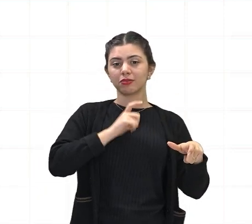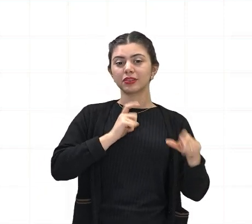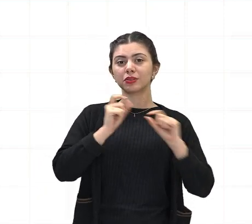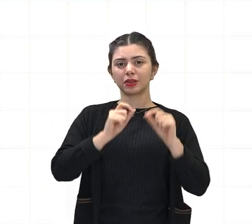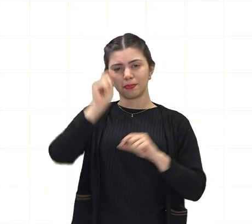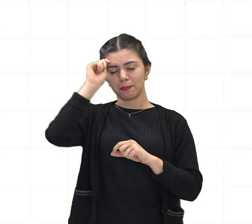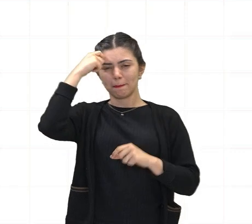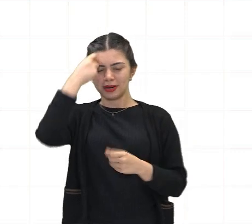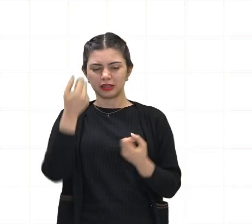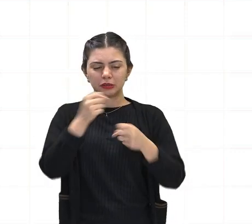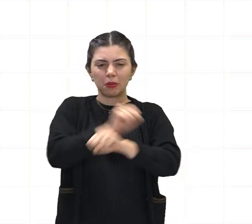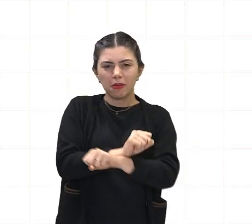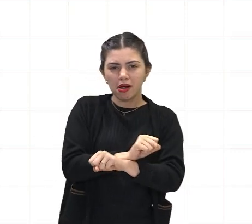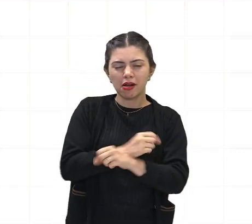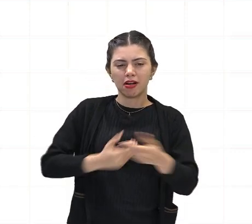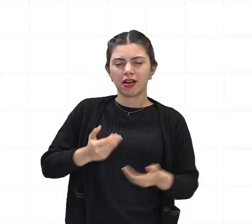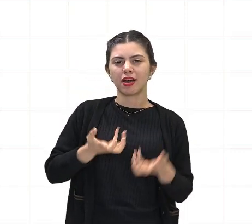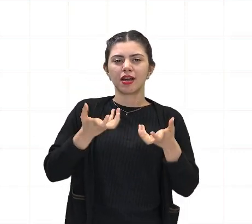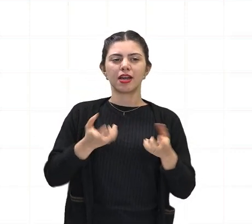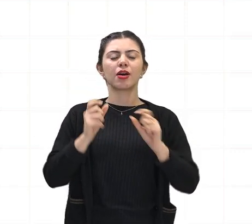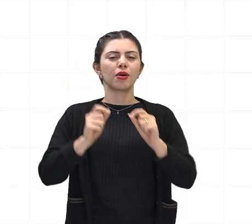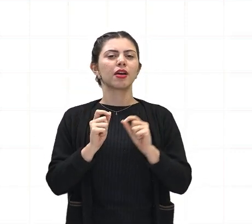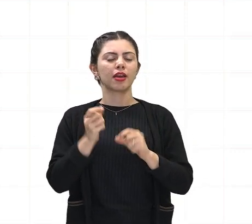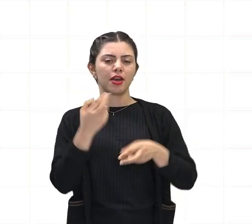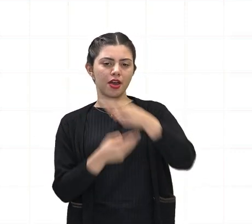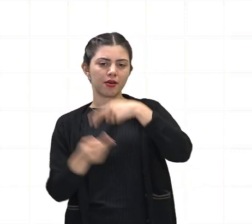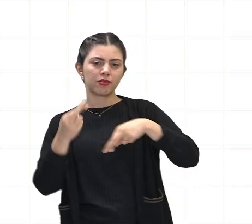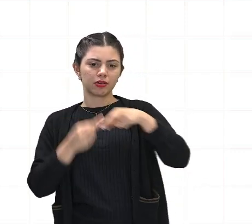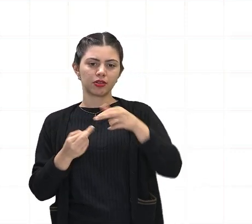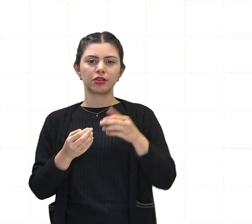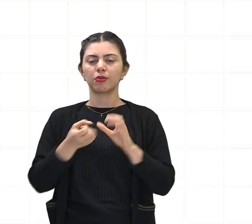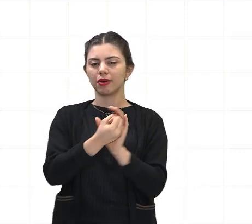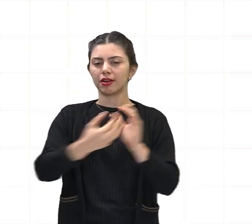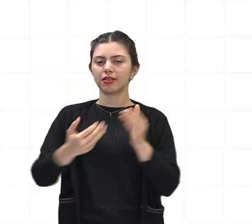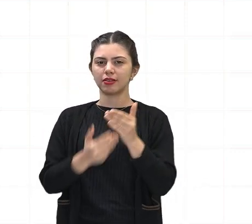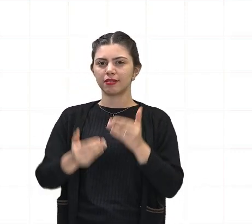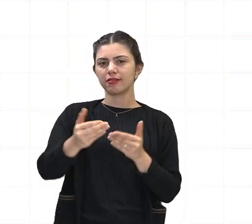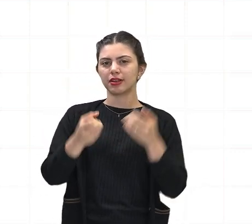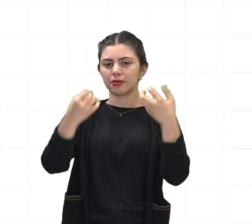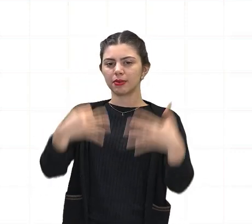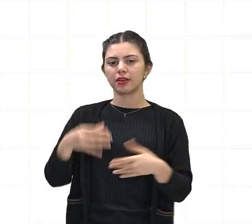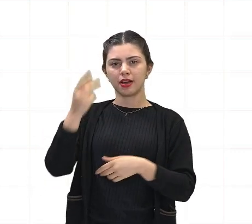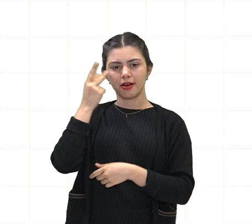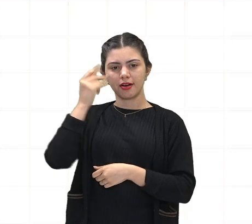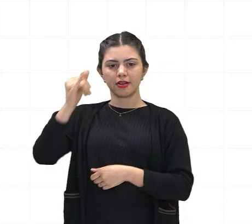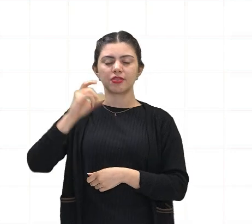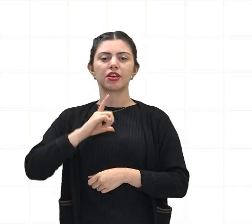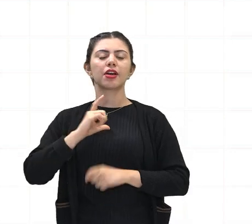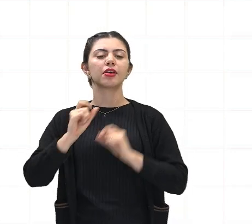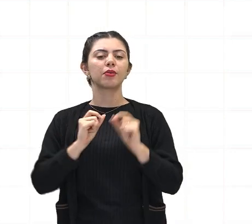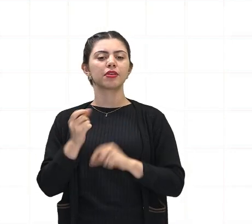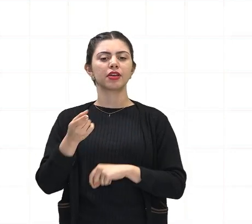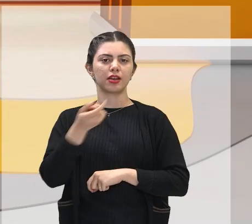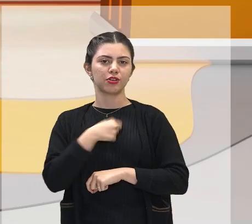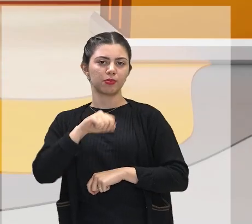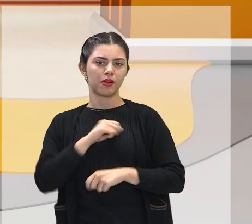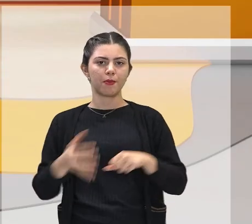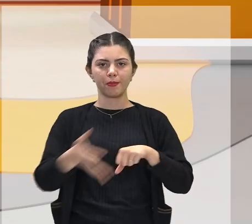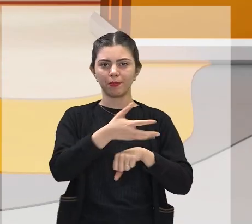seus múltiplos significados e desdobramentos. O caso Haiti, a colonização